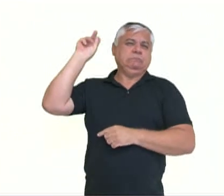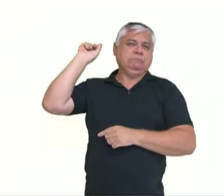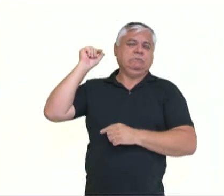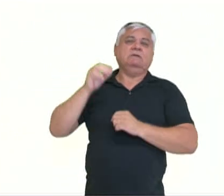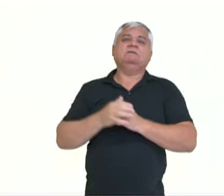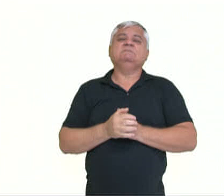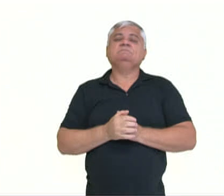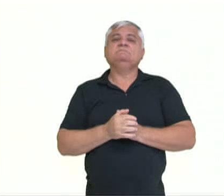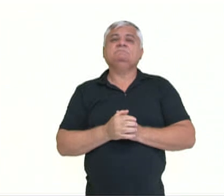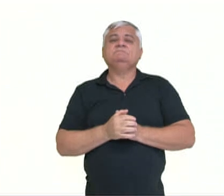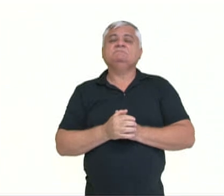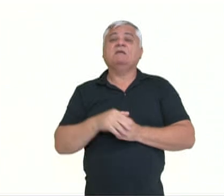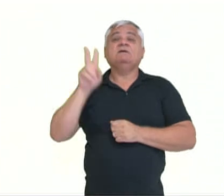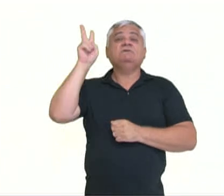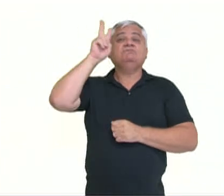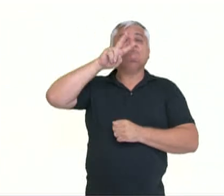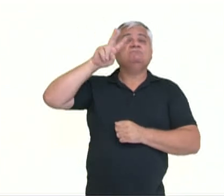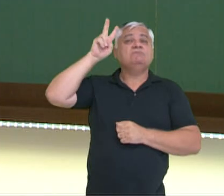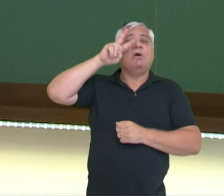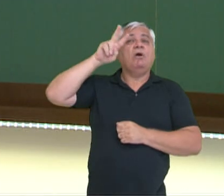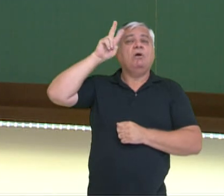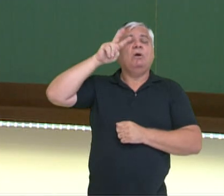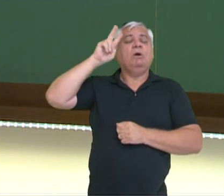indianista. Histórico,